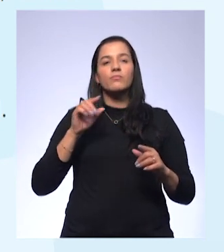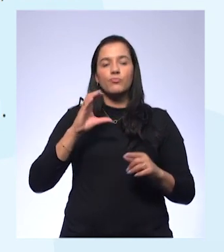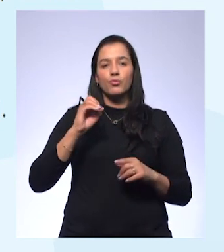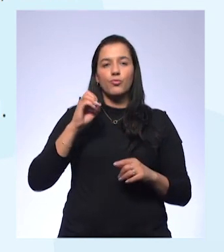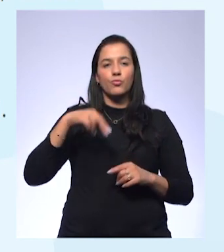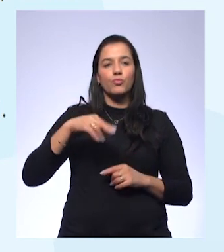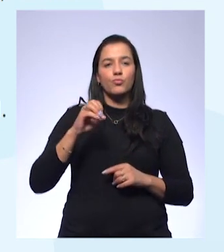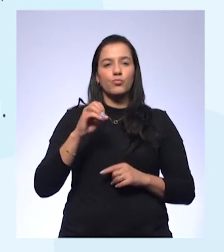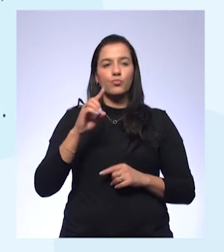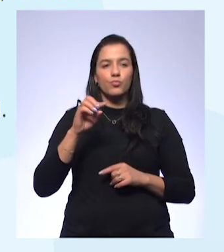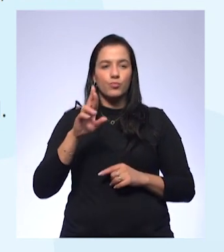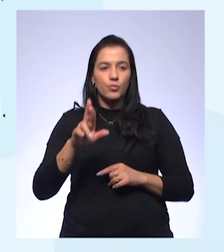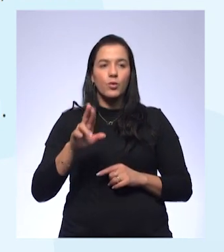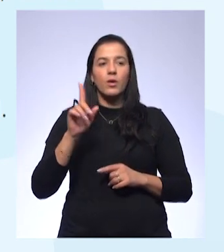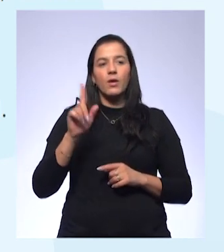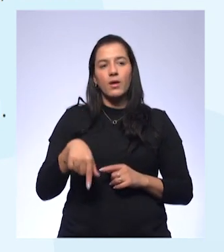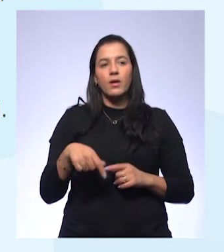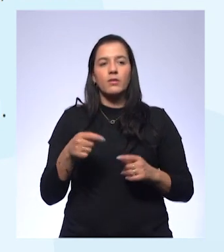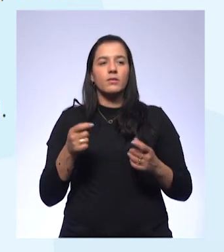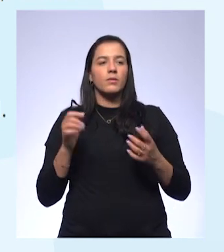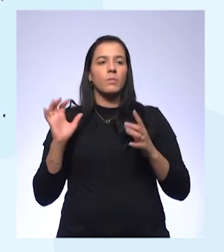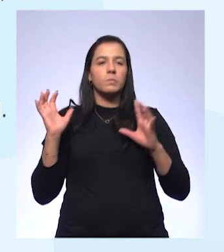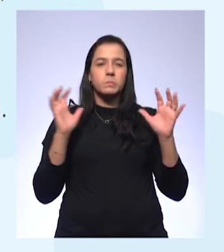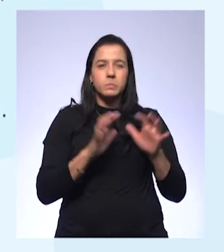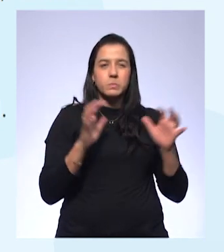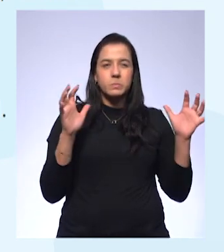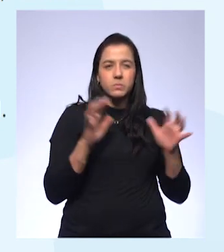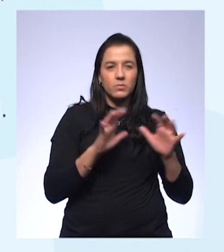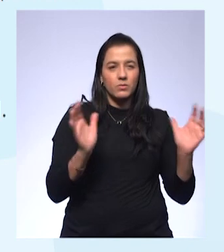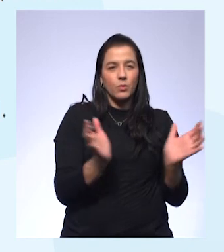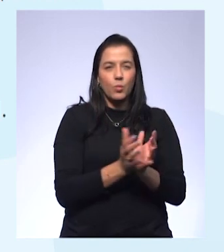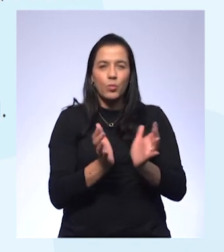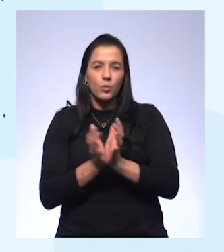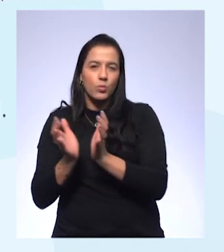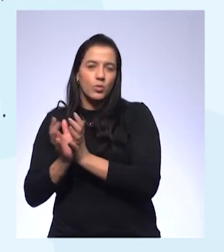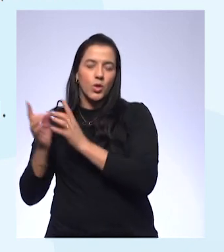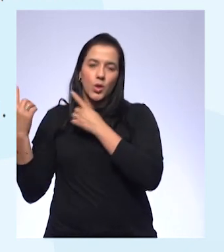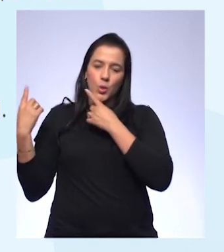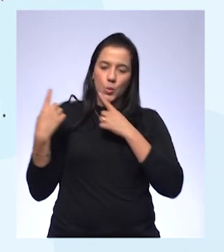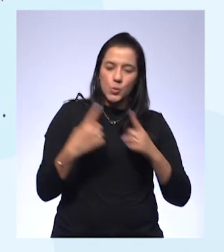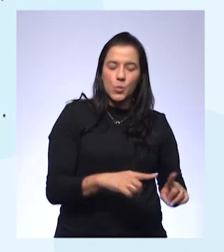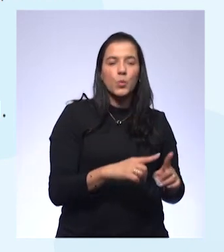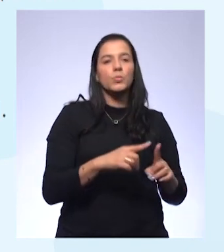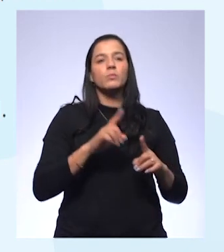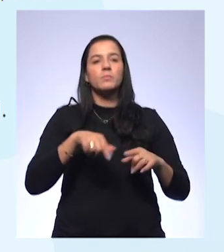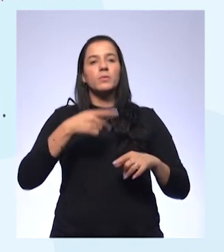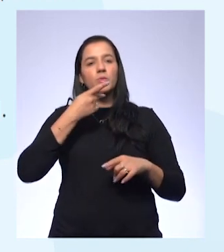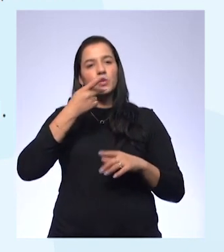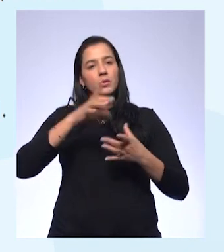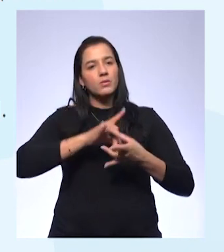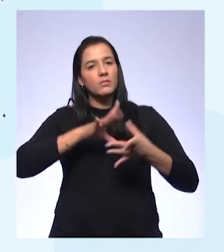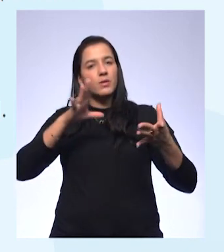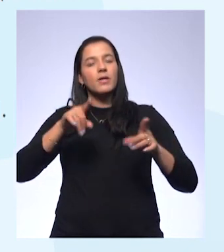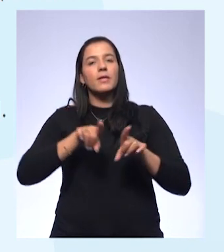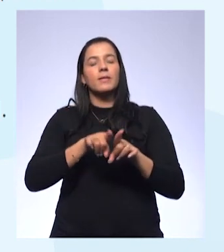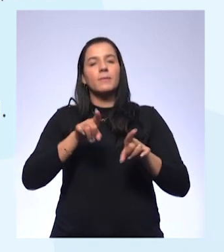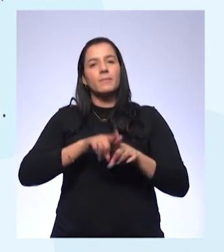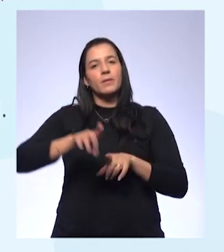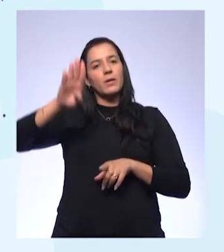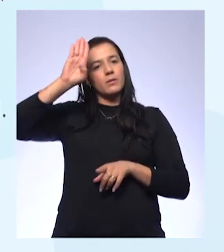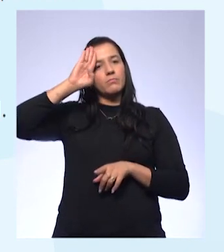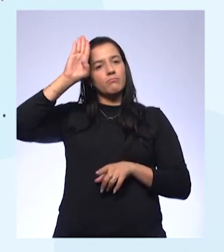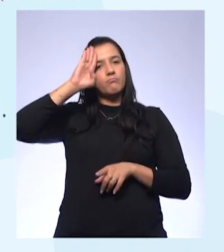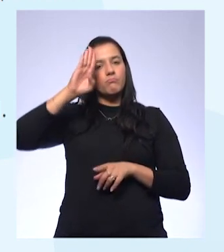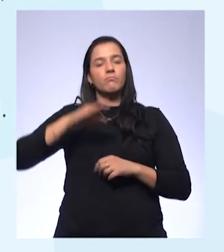né, aparelhar a repressão de grupos contra grupos ativistas e de oposição aos regimes militares. Era